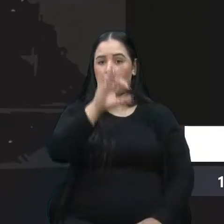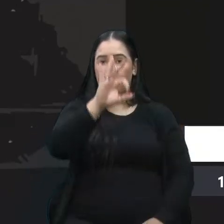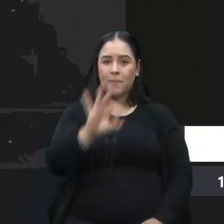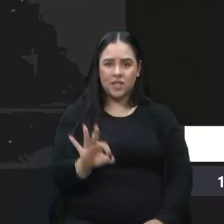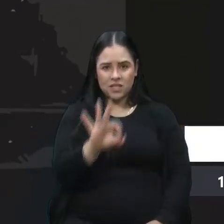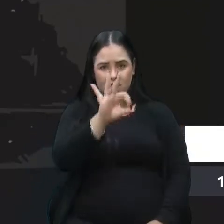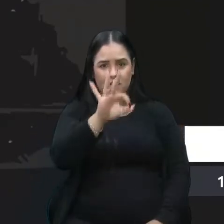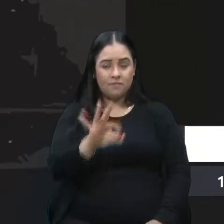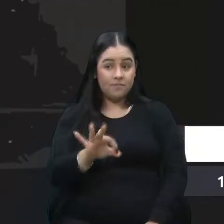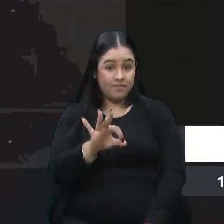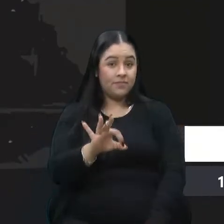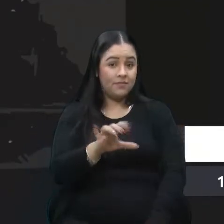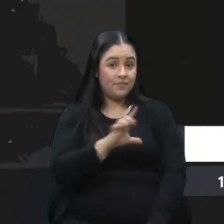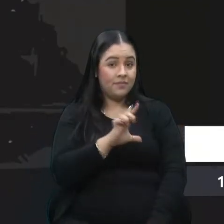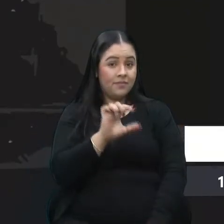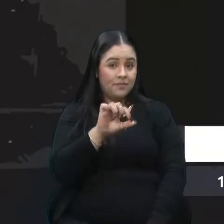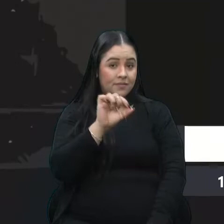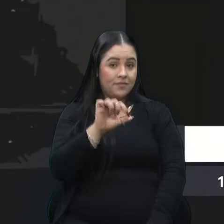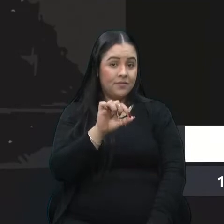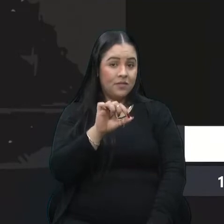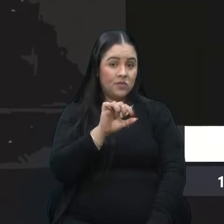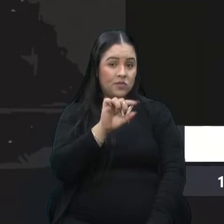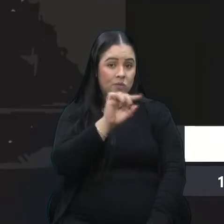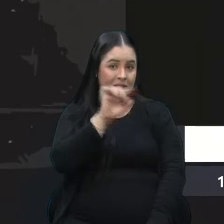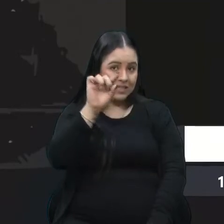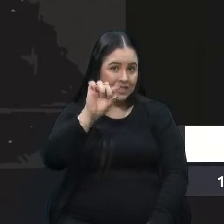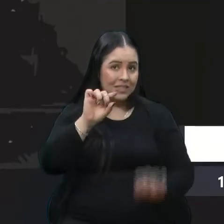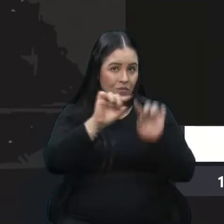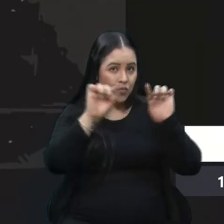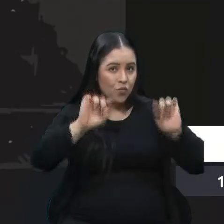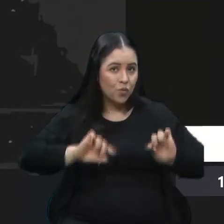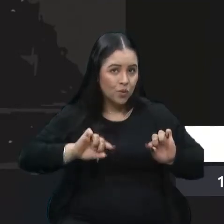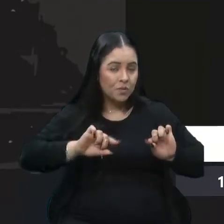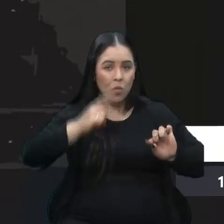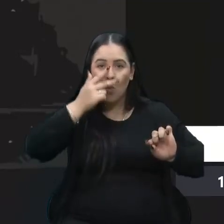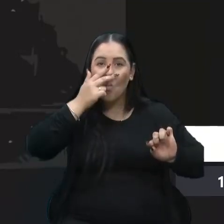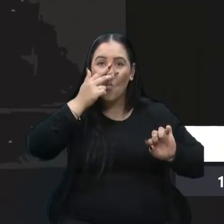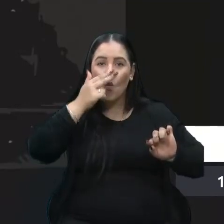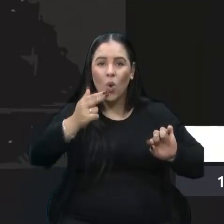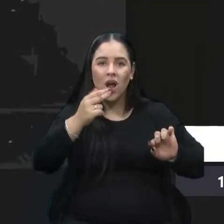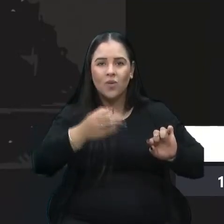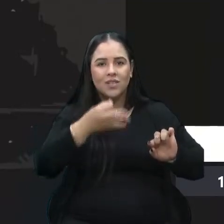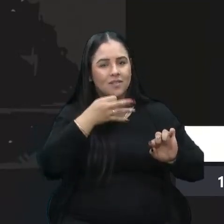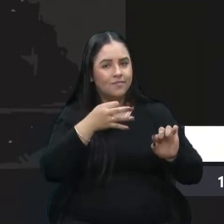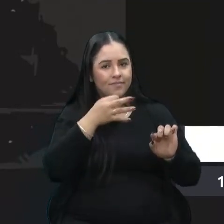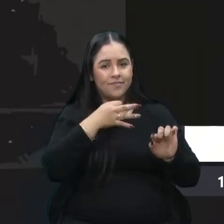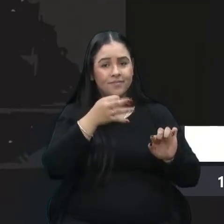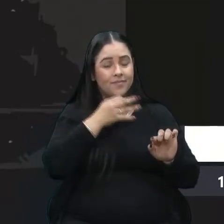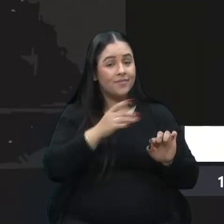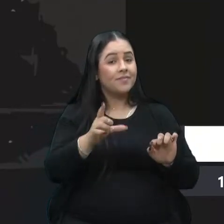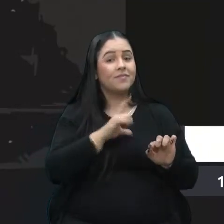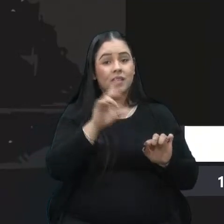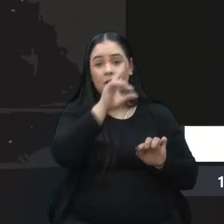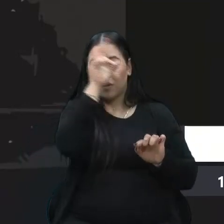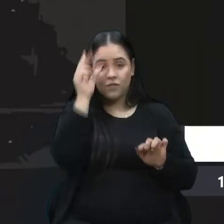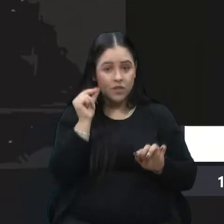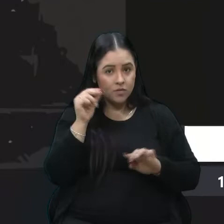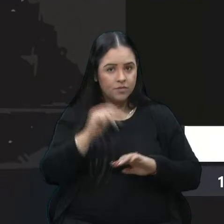de contribuição aos seus trabalhadores. Da mesma forma, em Caxias do Sul, a